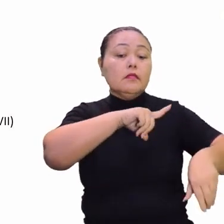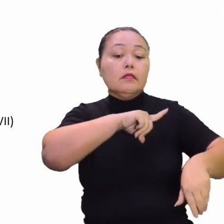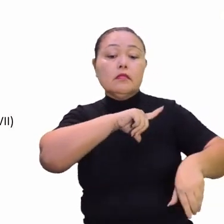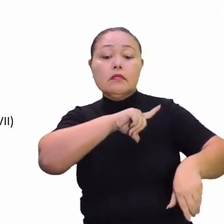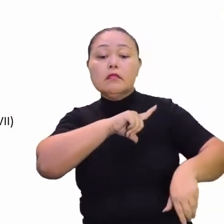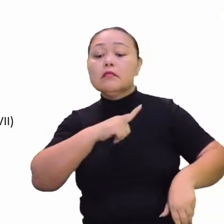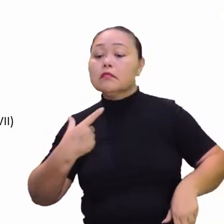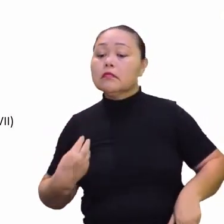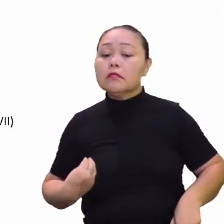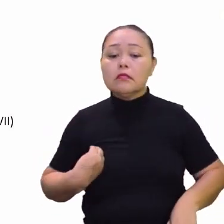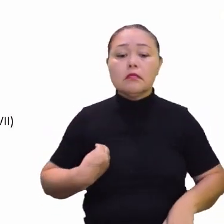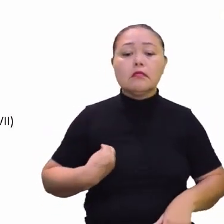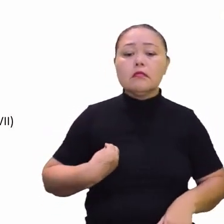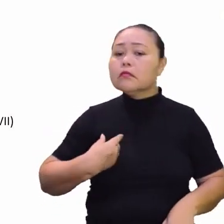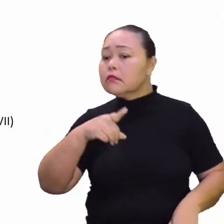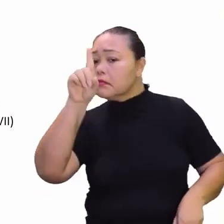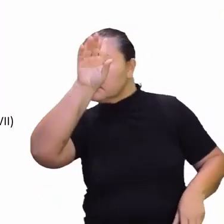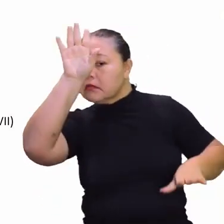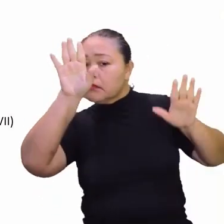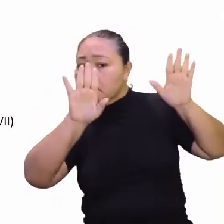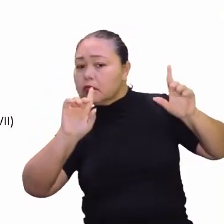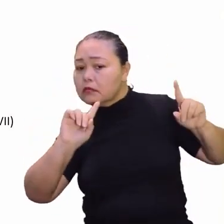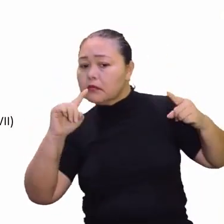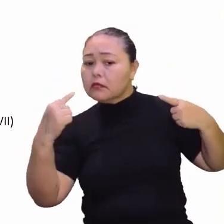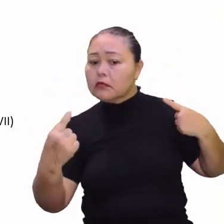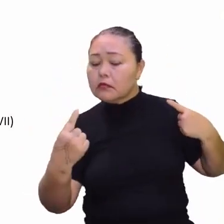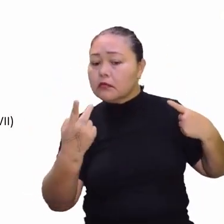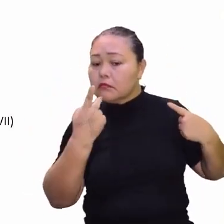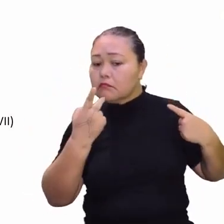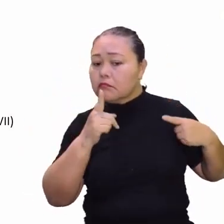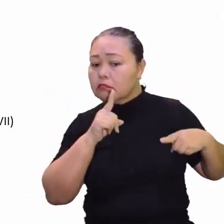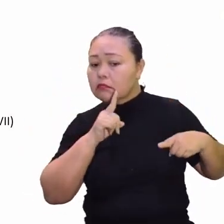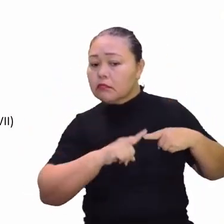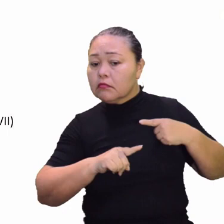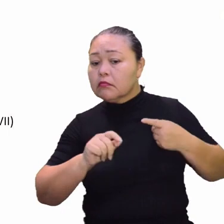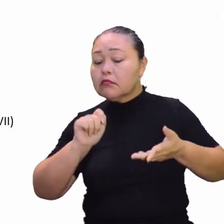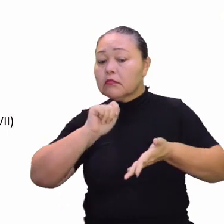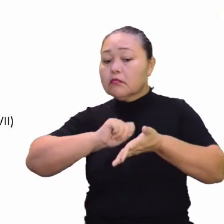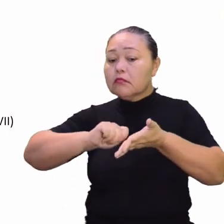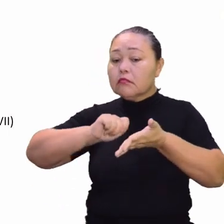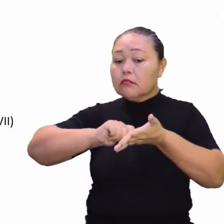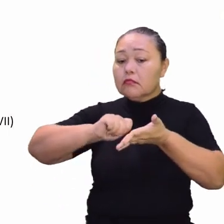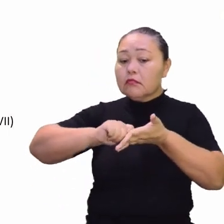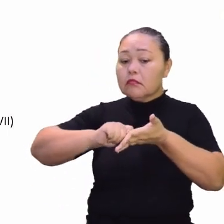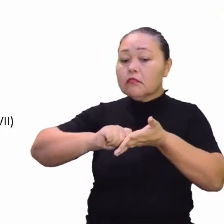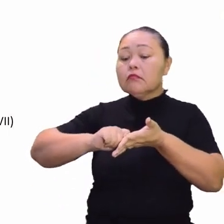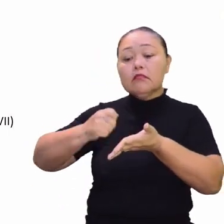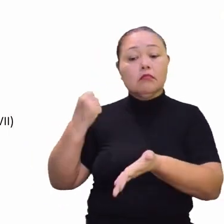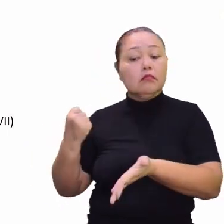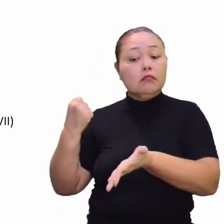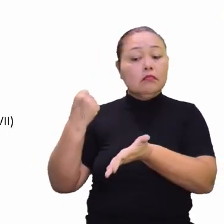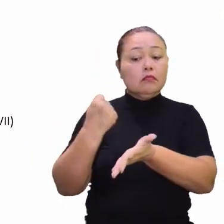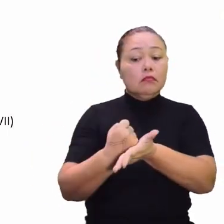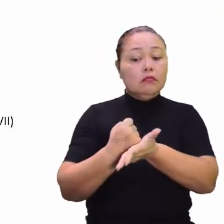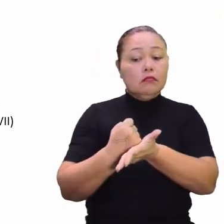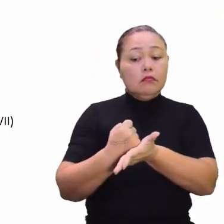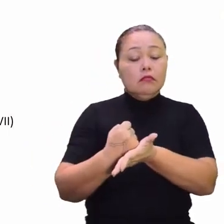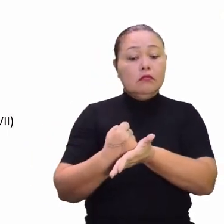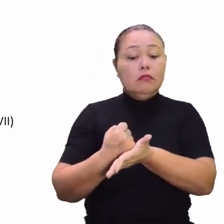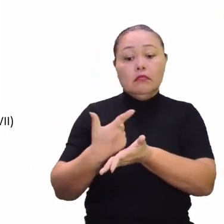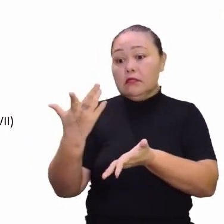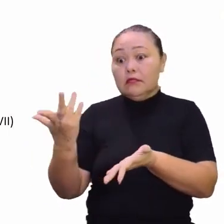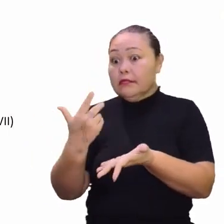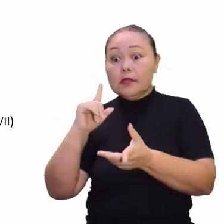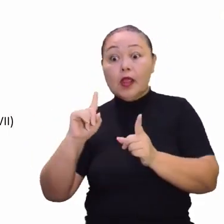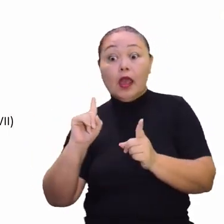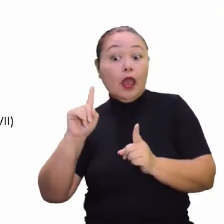entre os presentes alguém que a contradiga ou embargue, que o escrivão de expedição registre. Quem é que